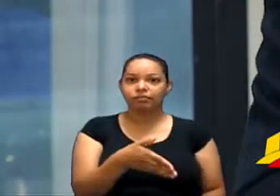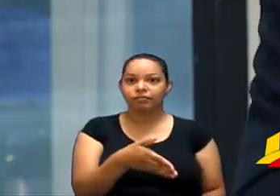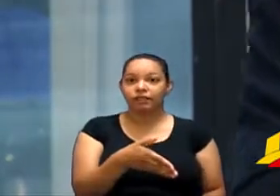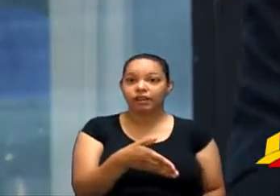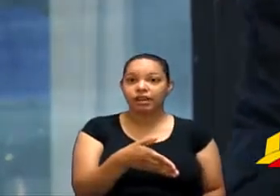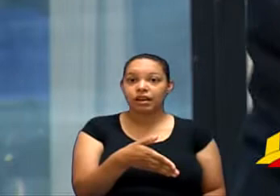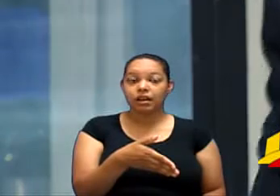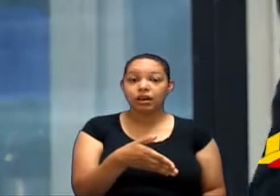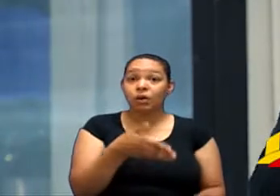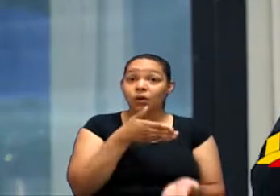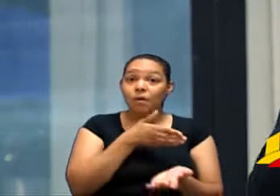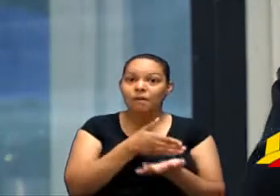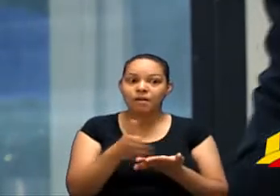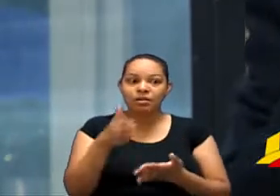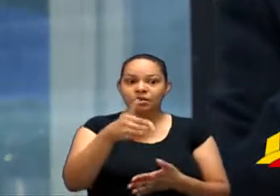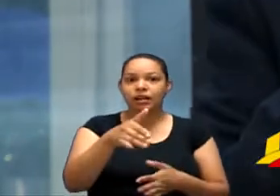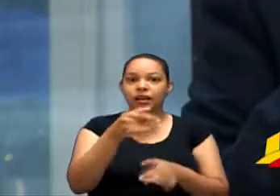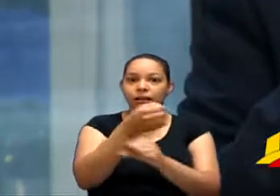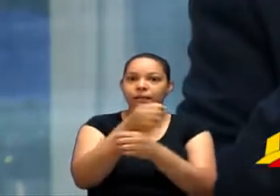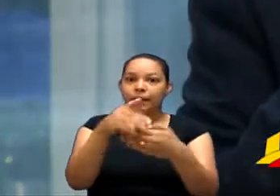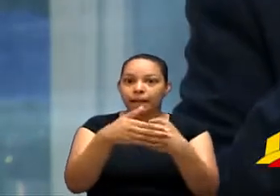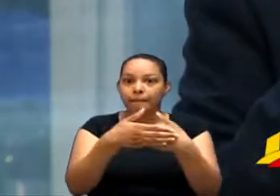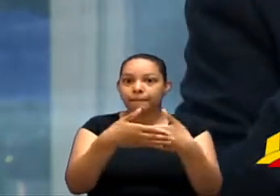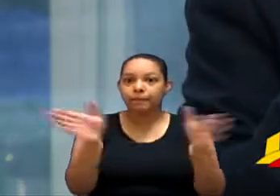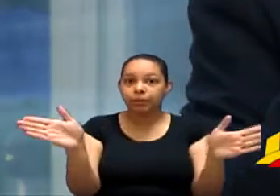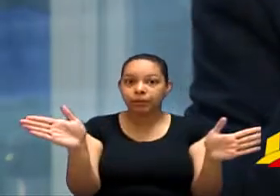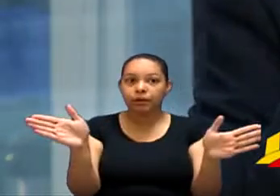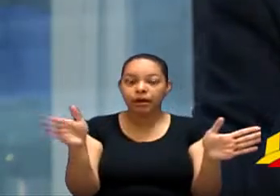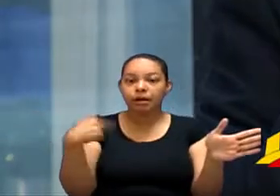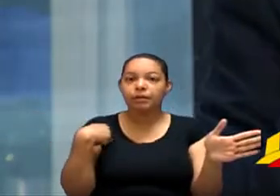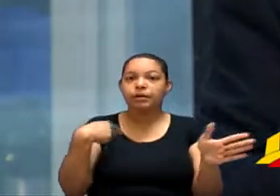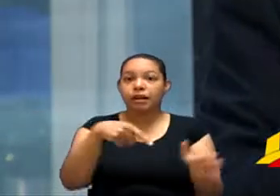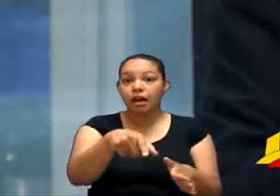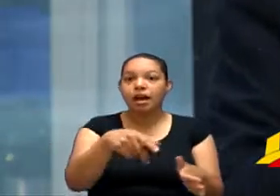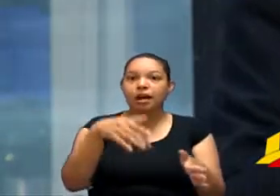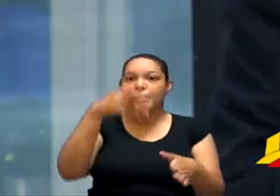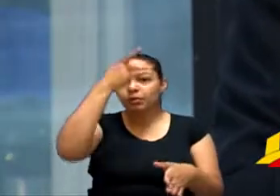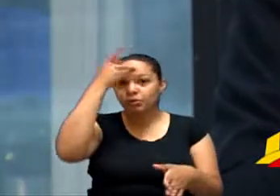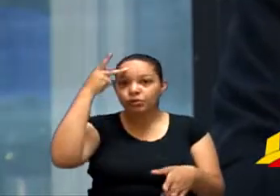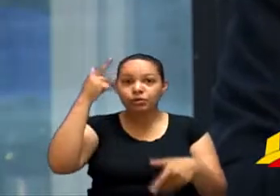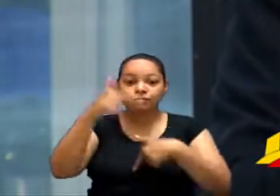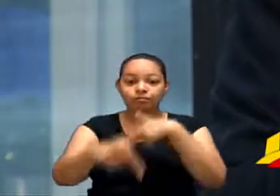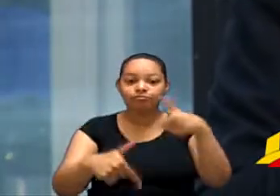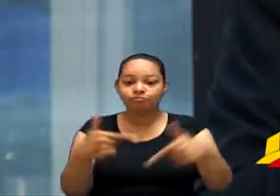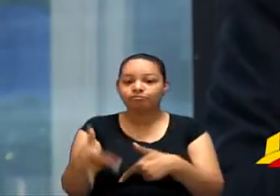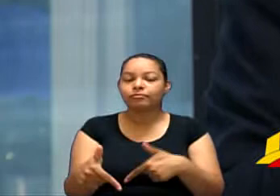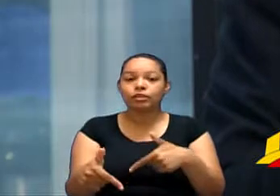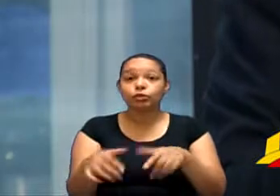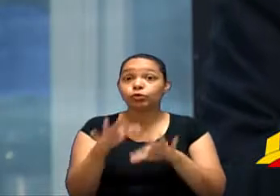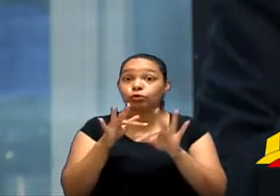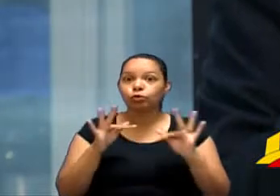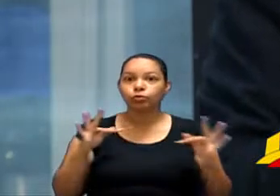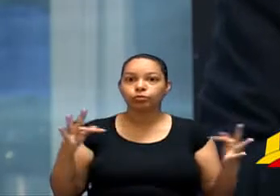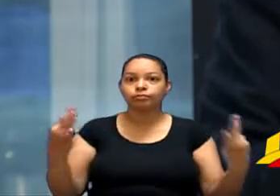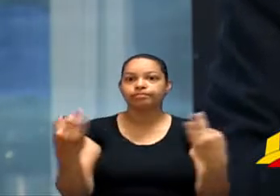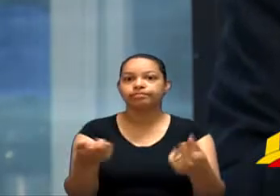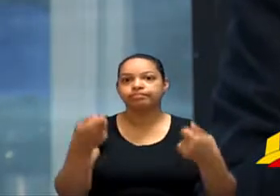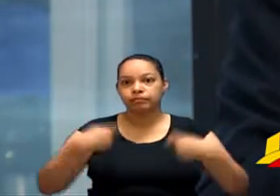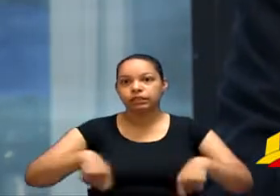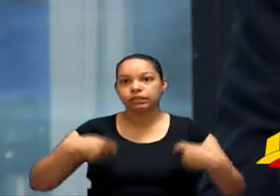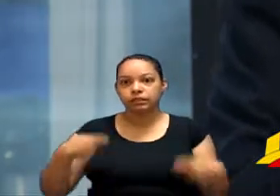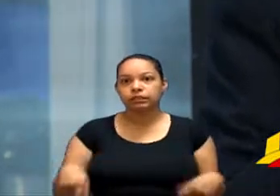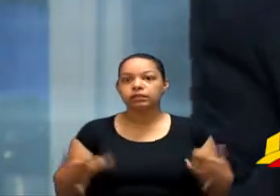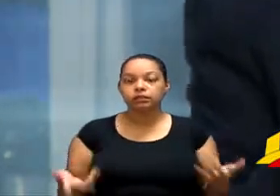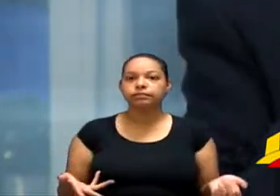recepção repito até o expurgo do hospital porque não sei vossa excelência mas todas as vezes que eu precisei ou minha família